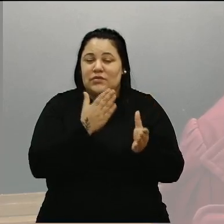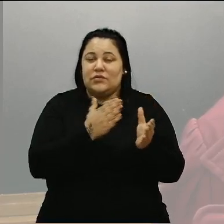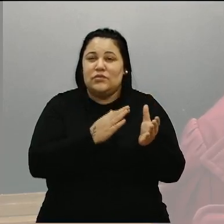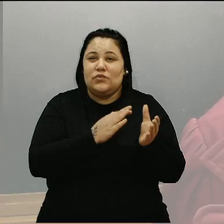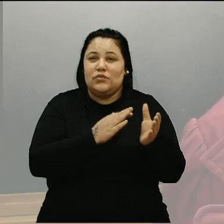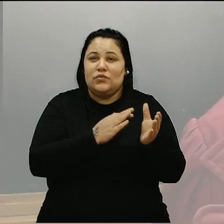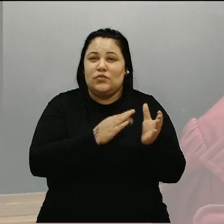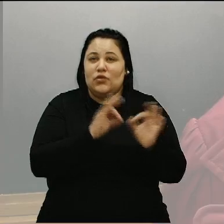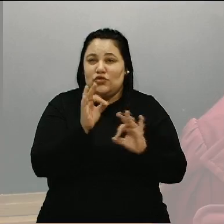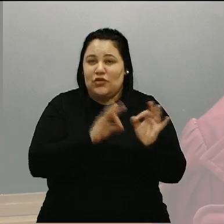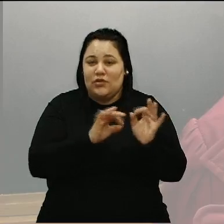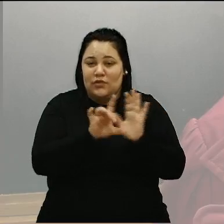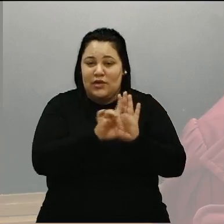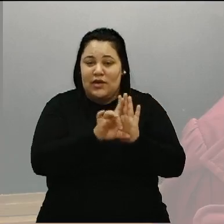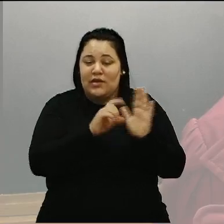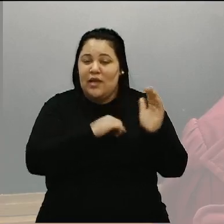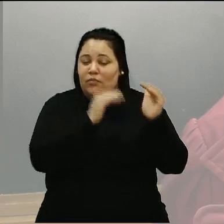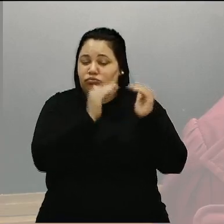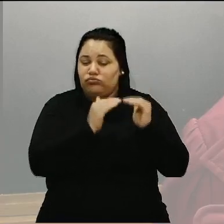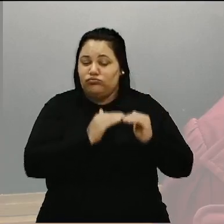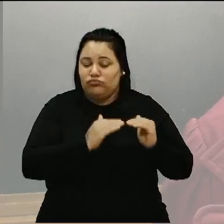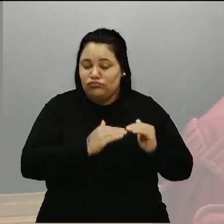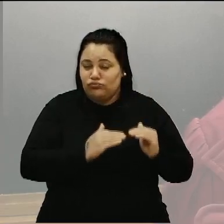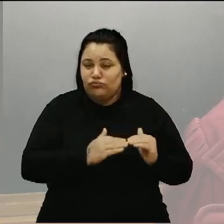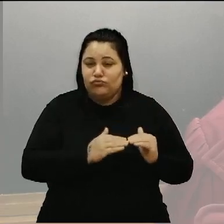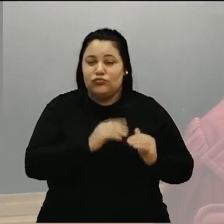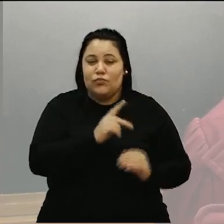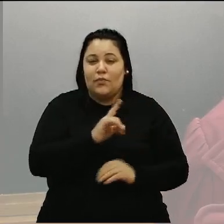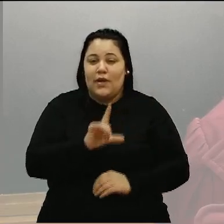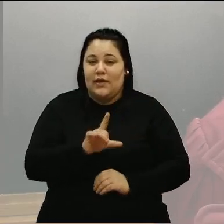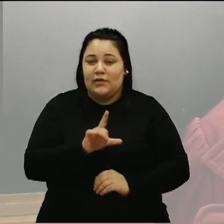sintonia com as diretrizes do PL